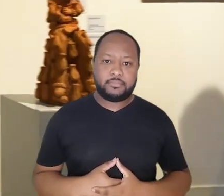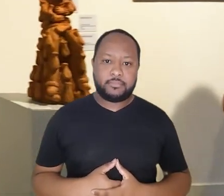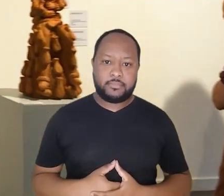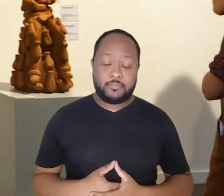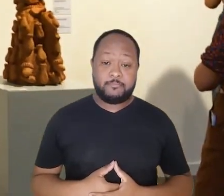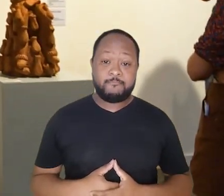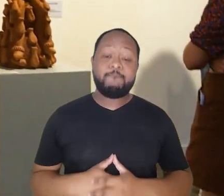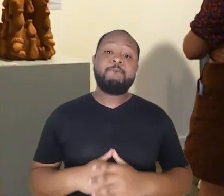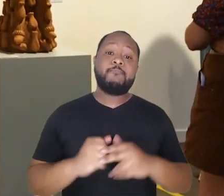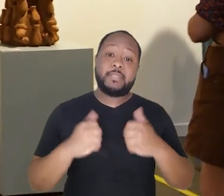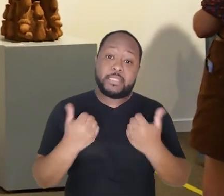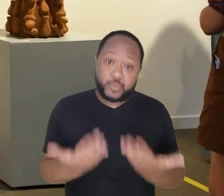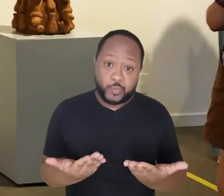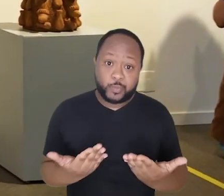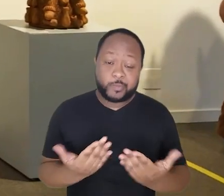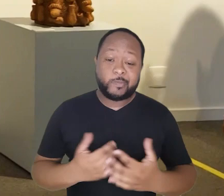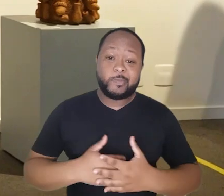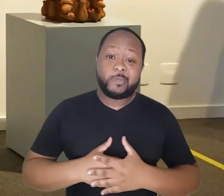Bom,